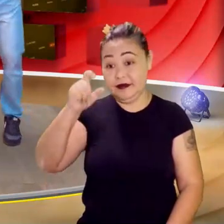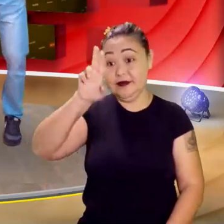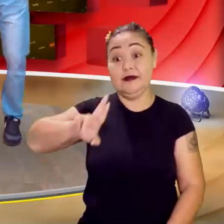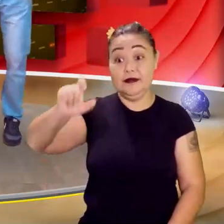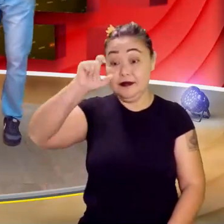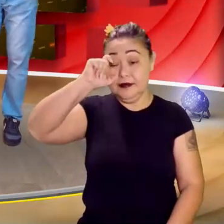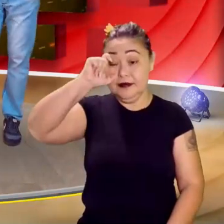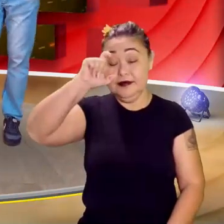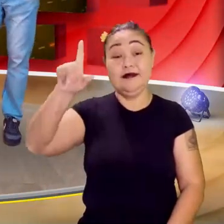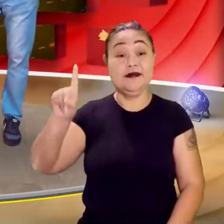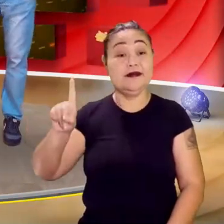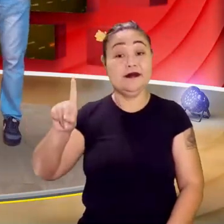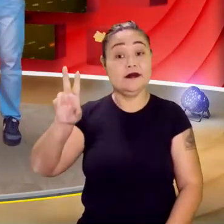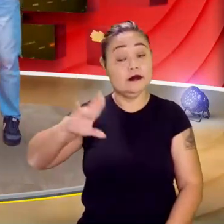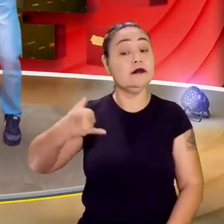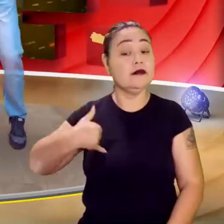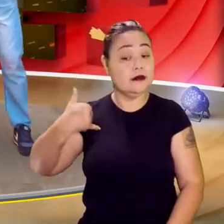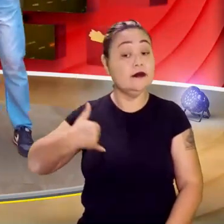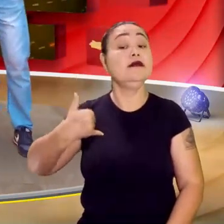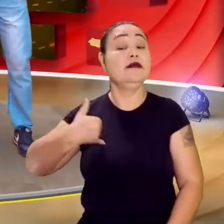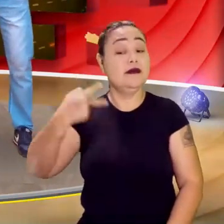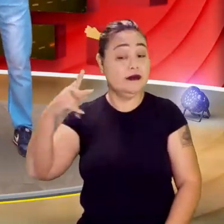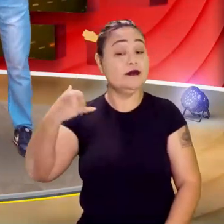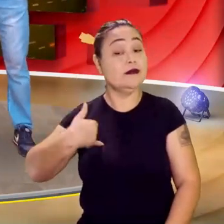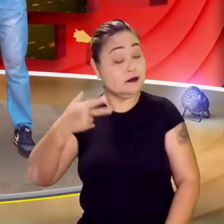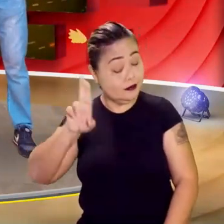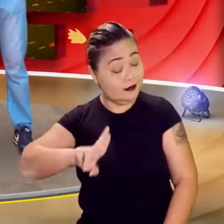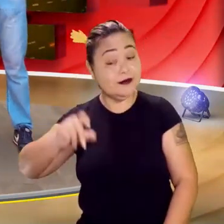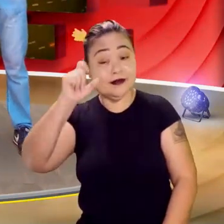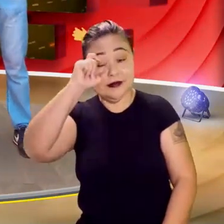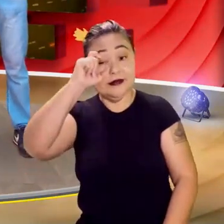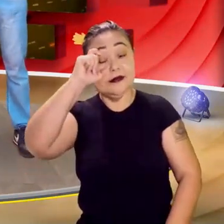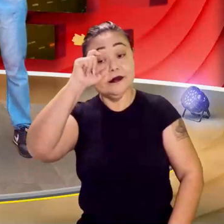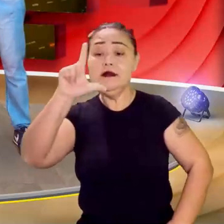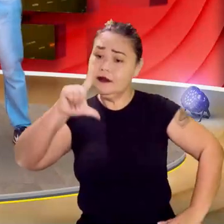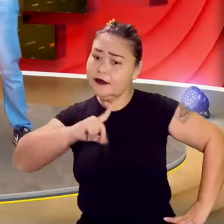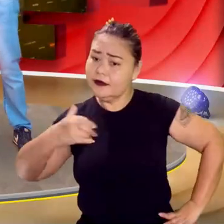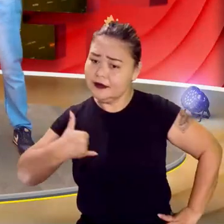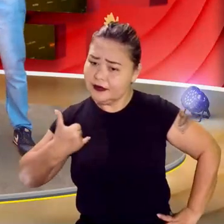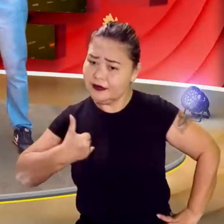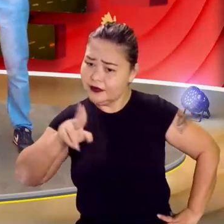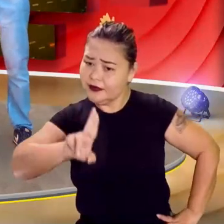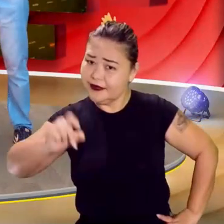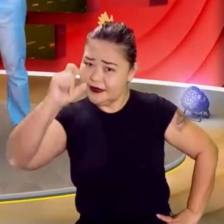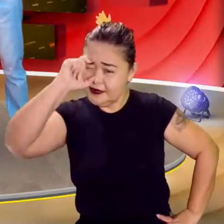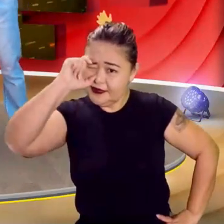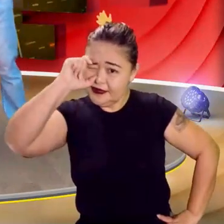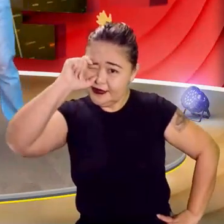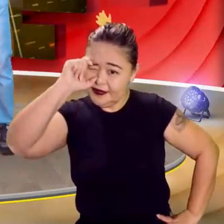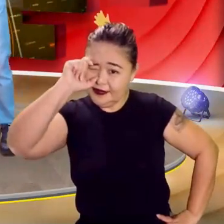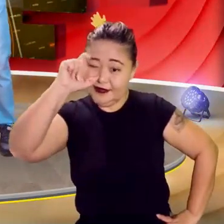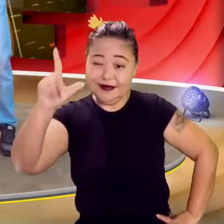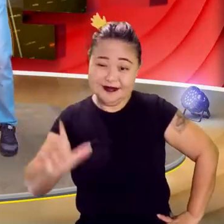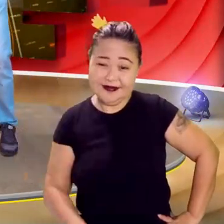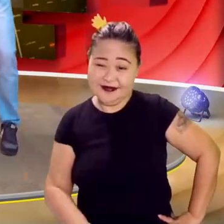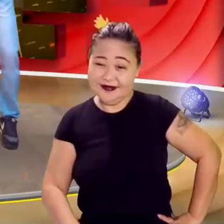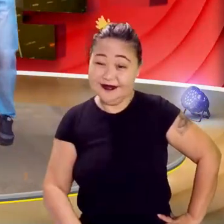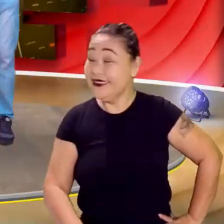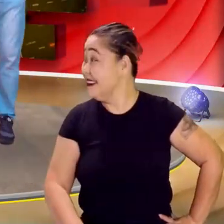precisando usar óculos, não? A tua idade já disse que tem que usar. Tem idade para usar óculos?